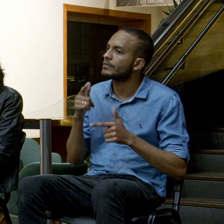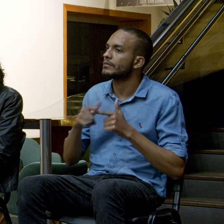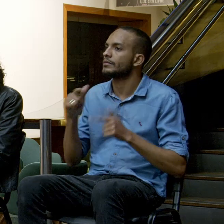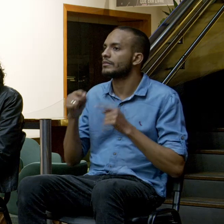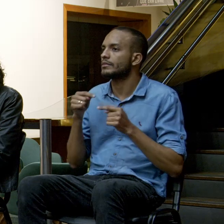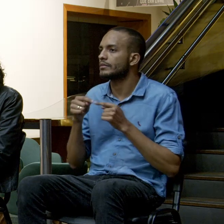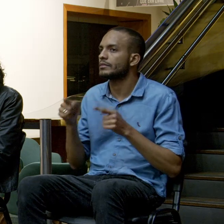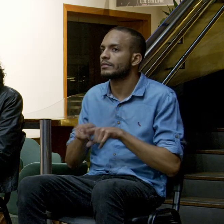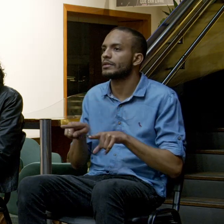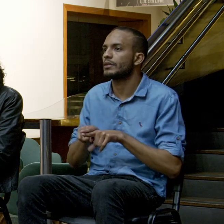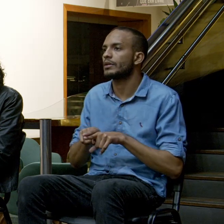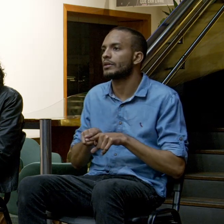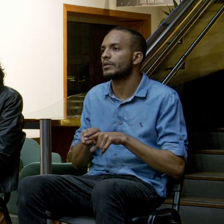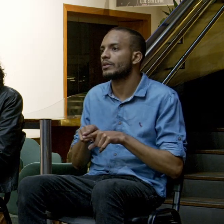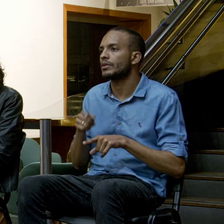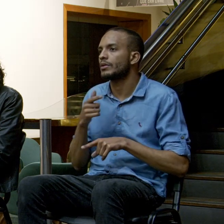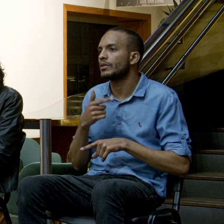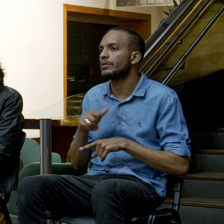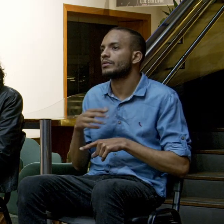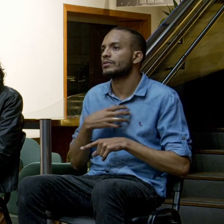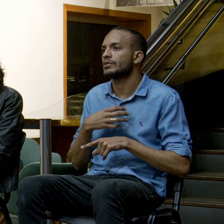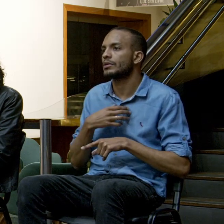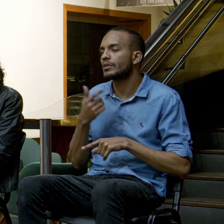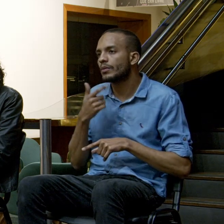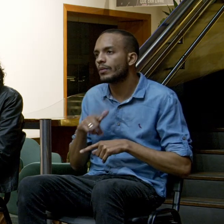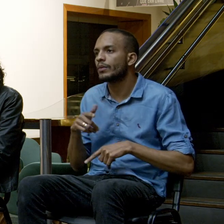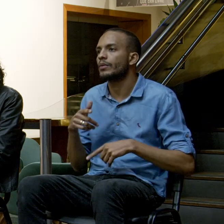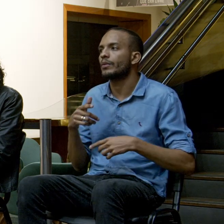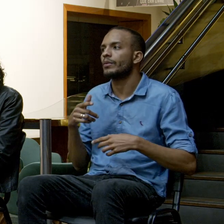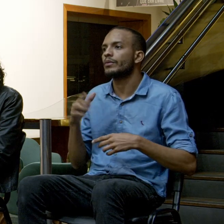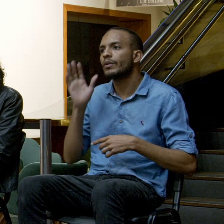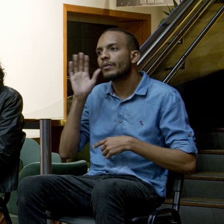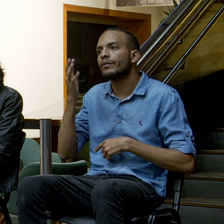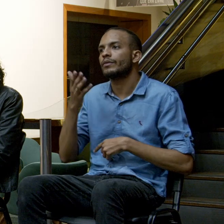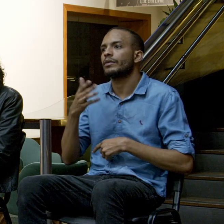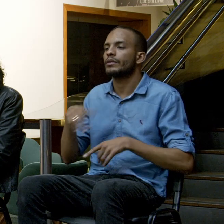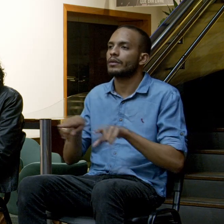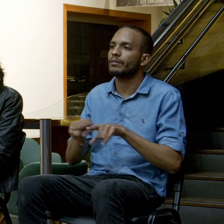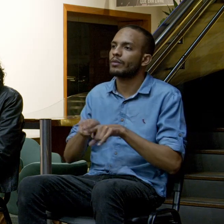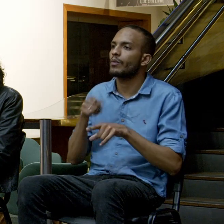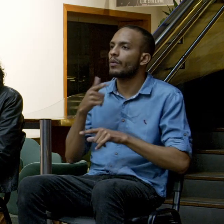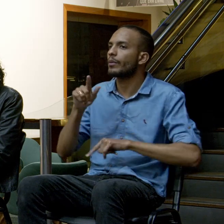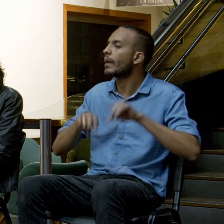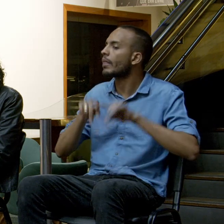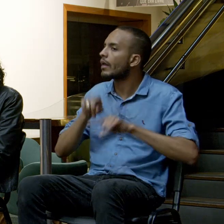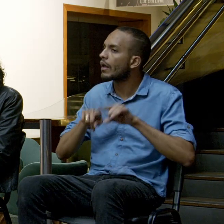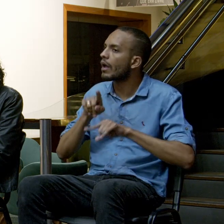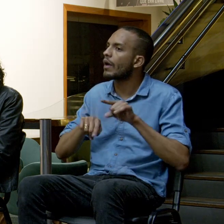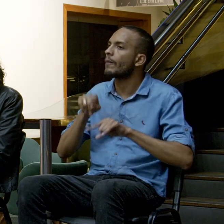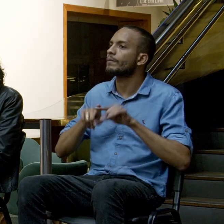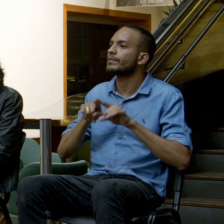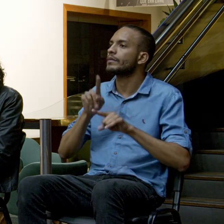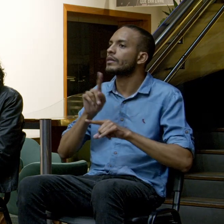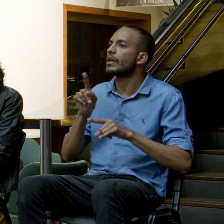toma um outro corpo, ele é resolvido de outra maneira, com outros materiais, mas